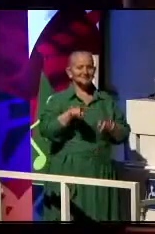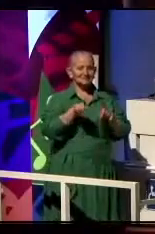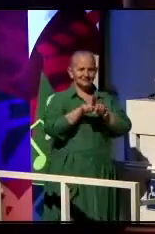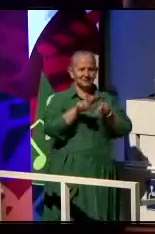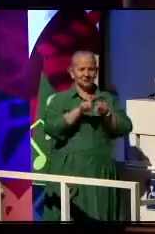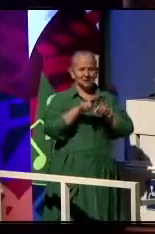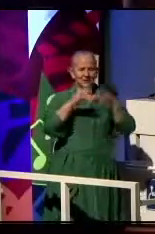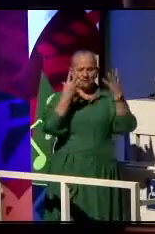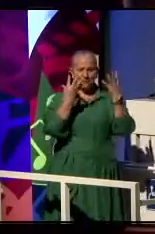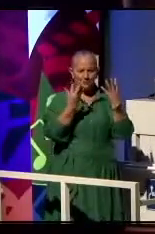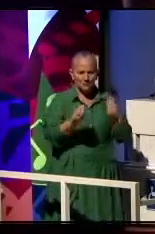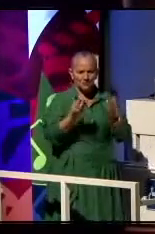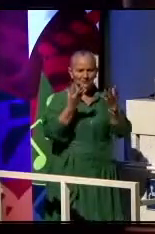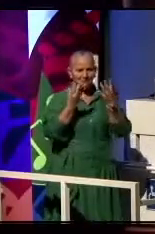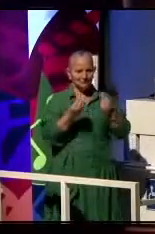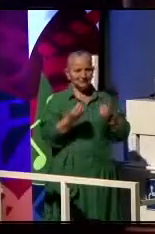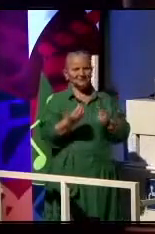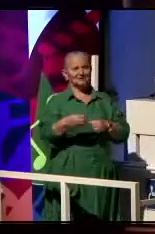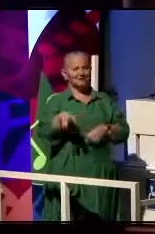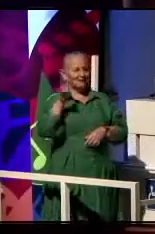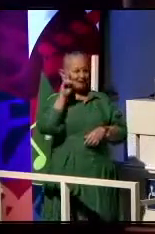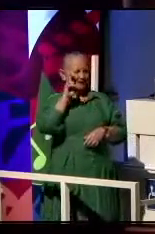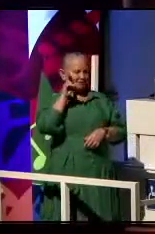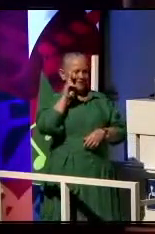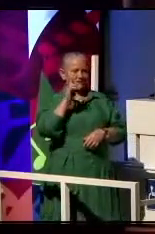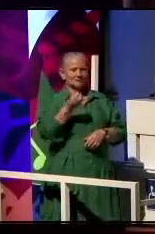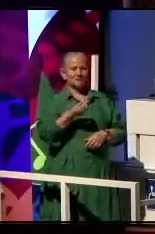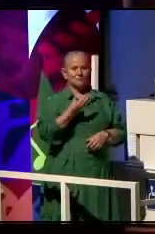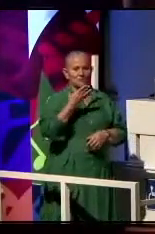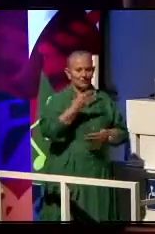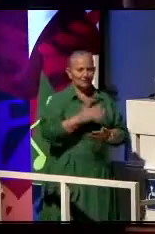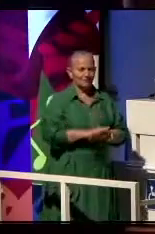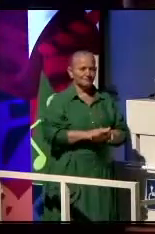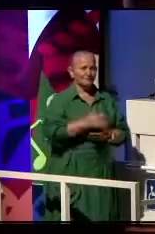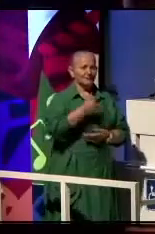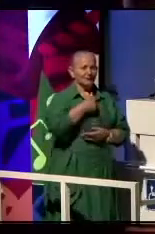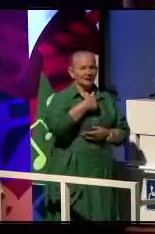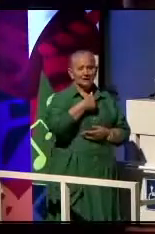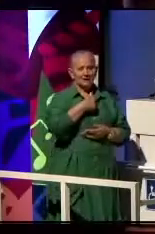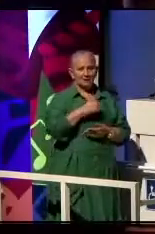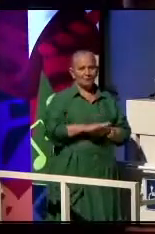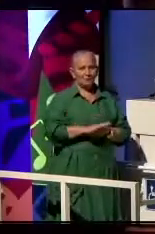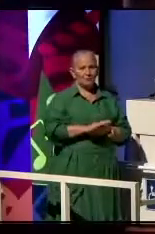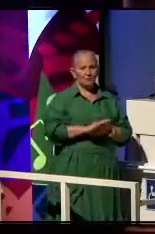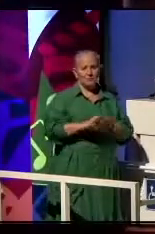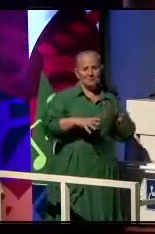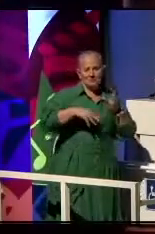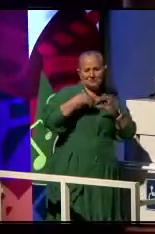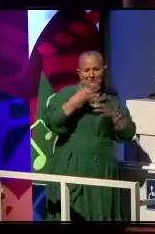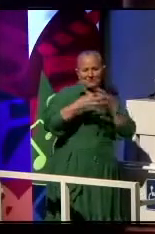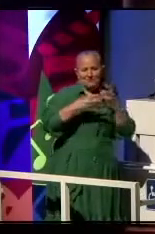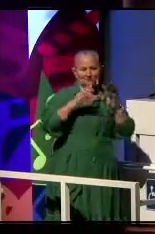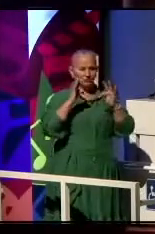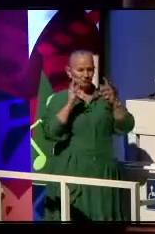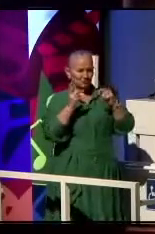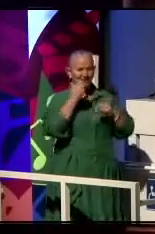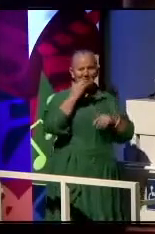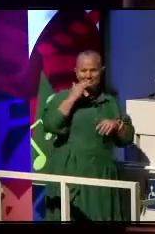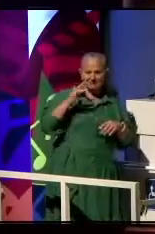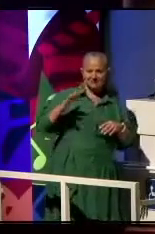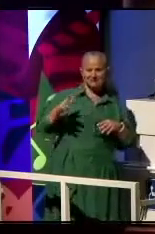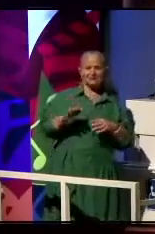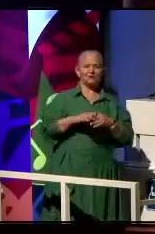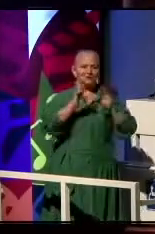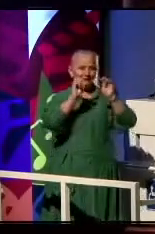catopês de Montes Claros na minha música. Eu tenho o congado misturado com Tchaikovsky,